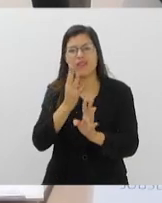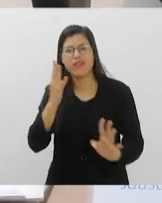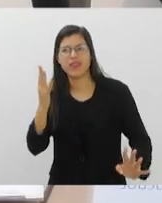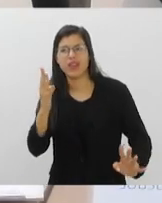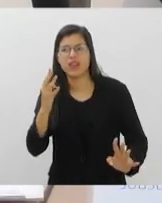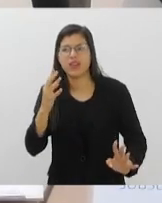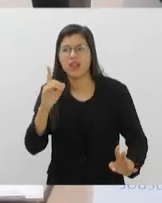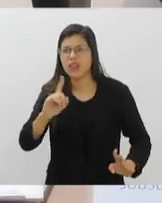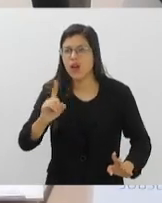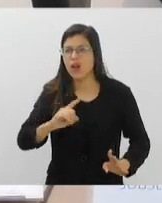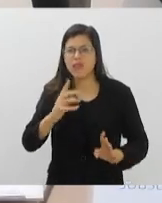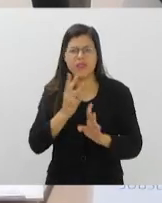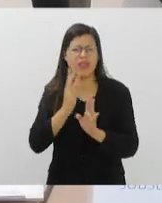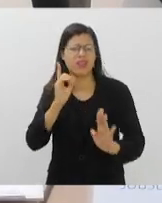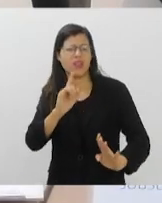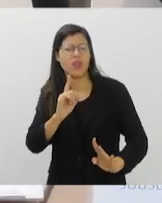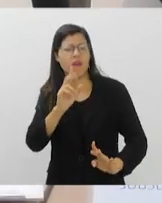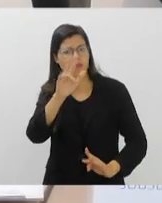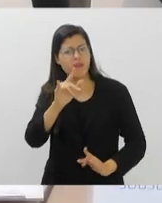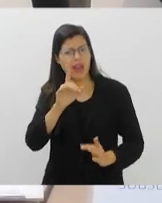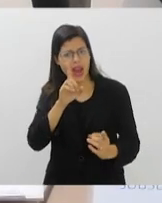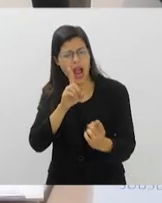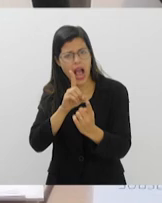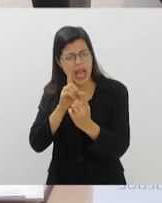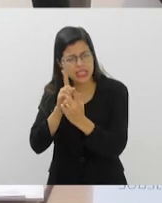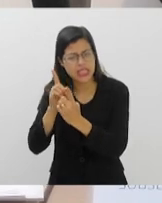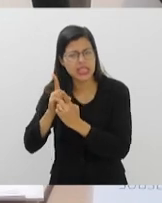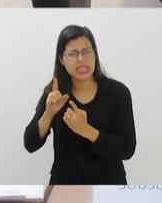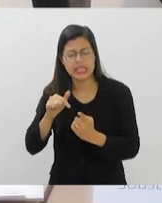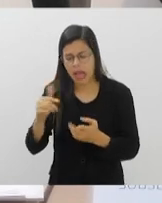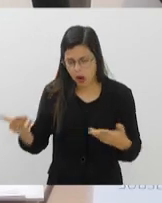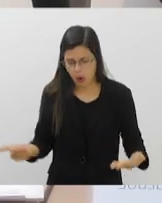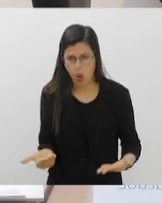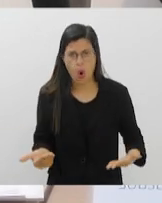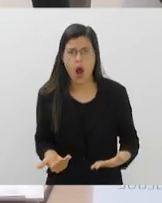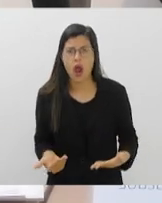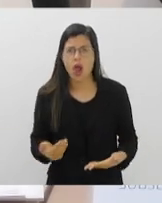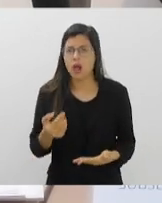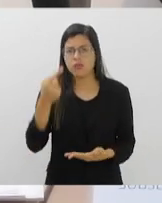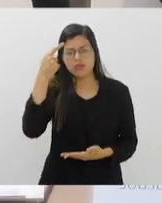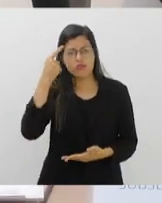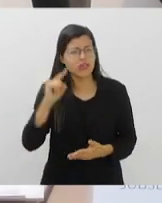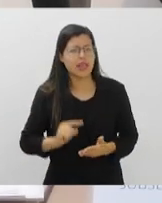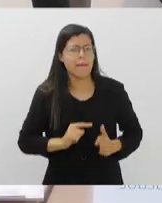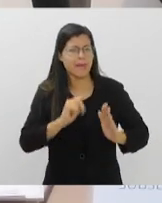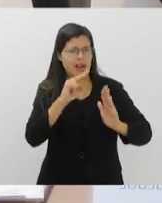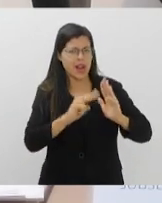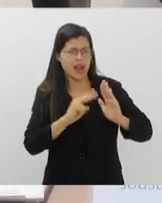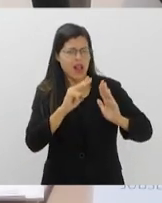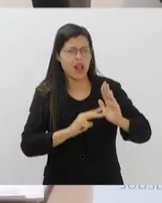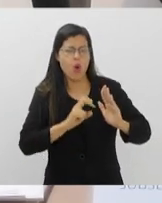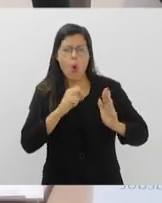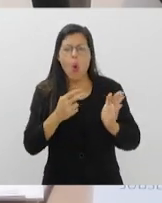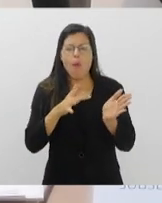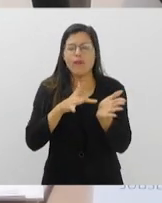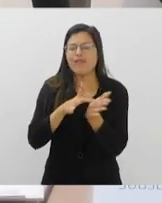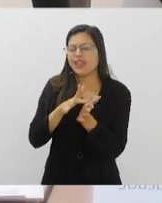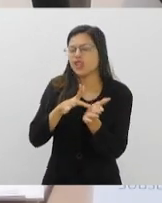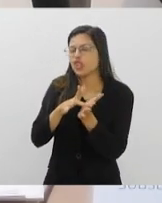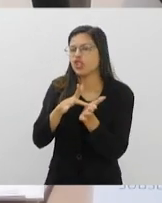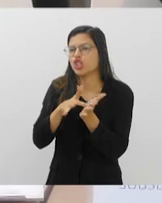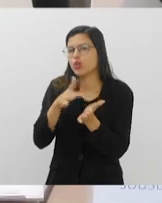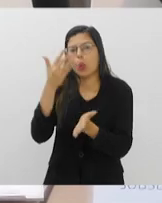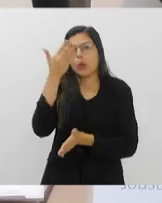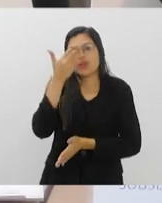atender agora ou você não sabe ler Ou tá se fingindo de cego de surdo de